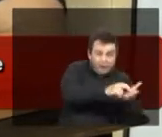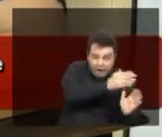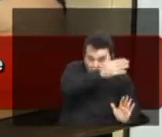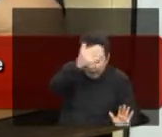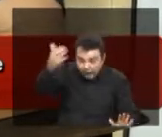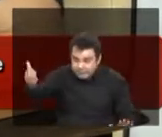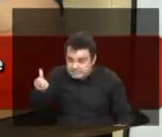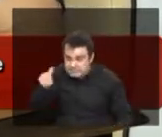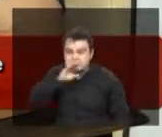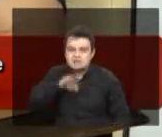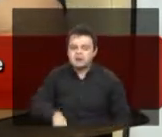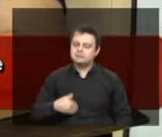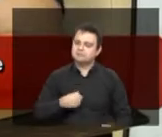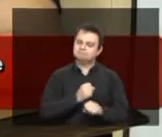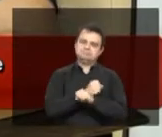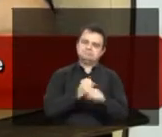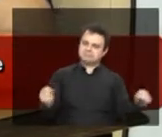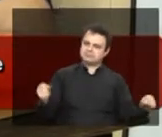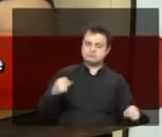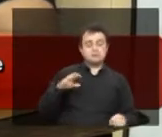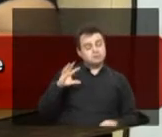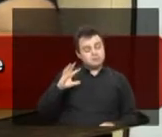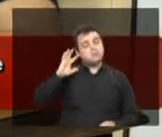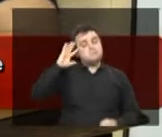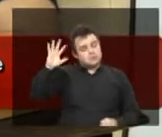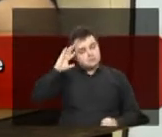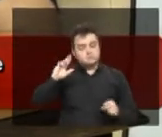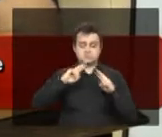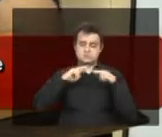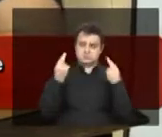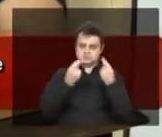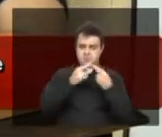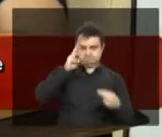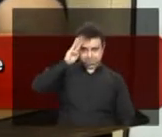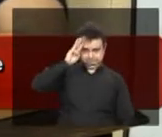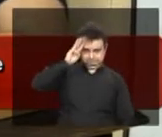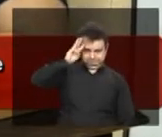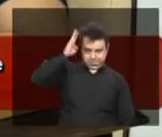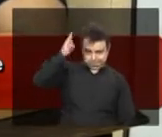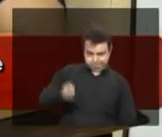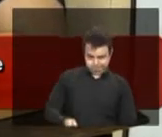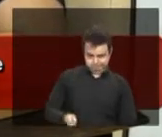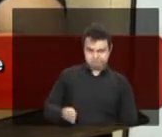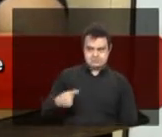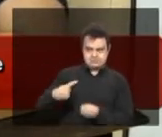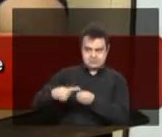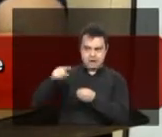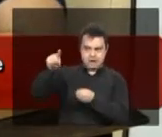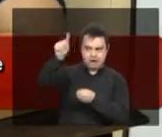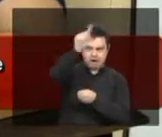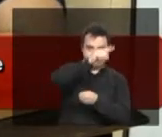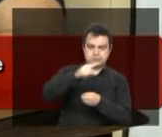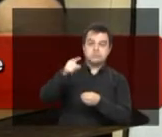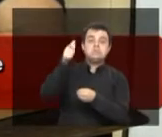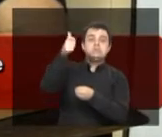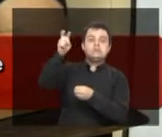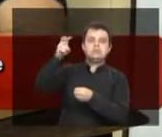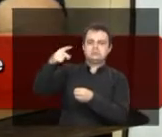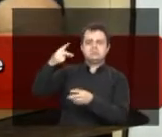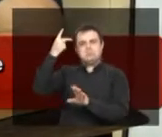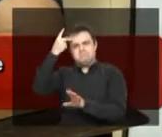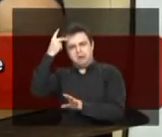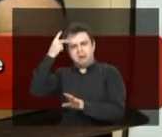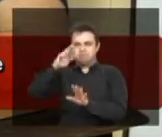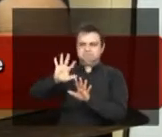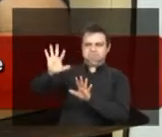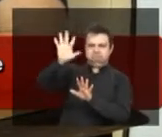não dá certo. Então eu votei contra, eu sou a favor da sessão começar, como outras grandes cidades, eu pesquisei mais de 15 cidades, desde